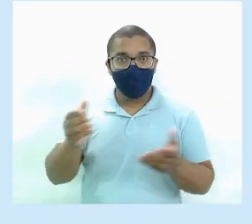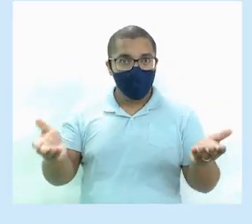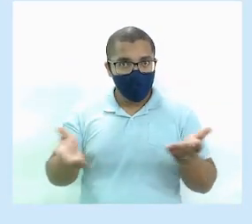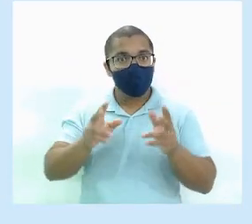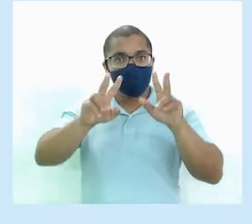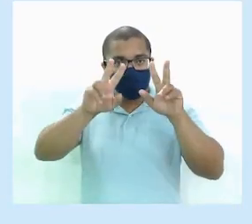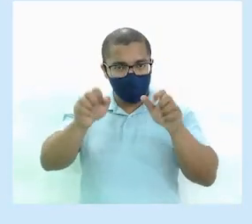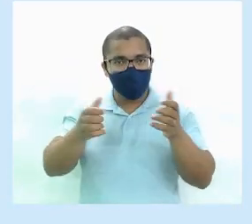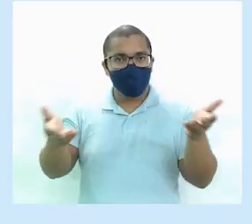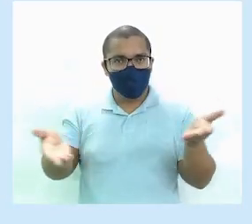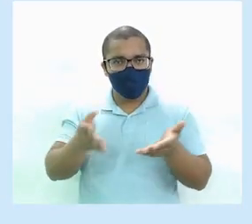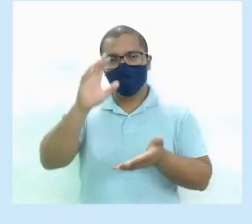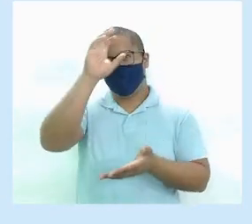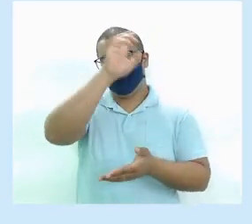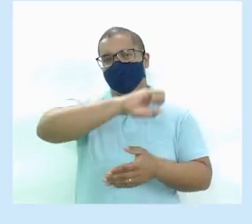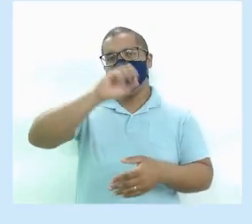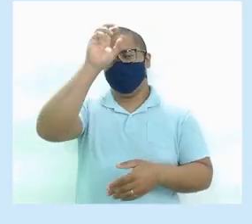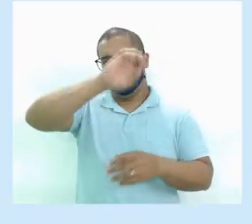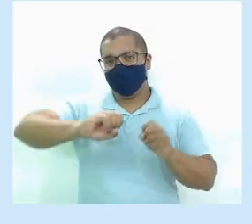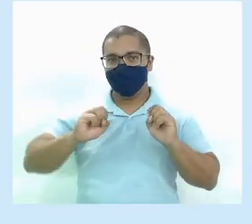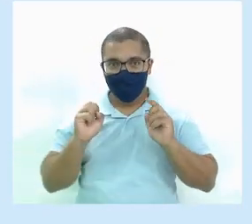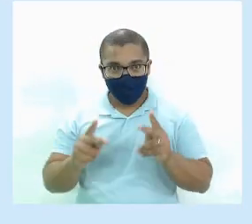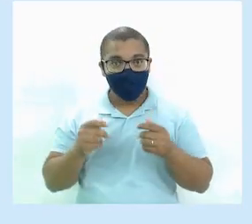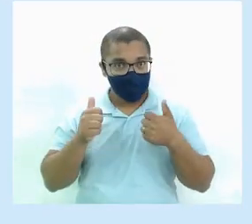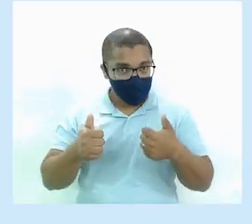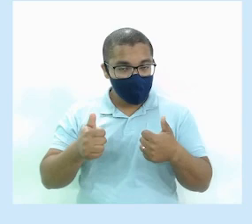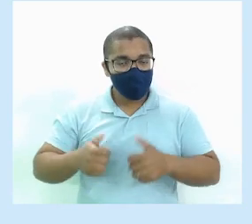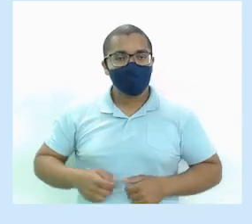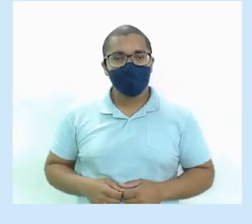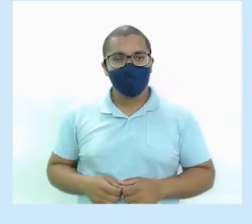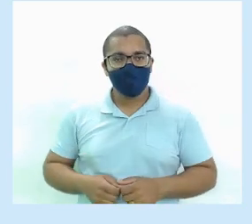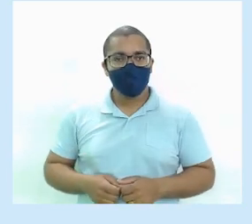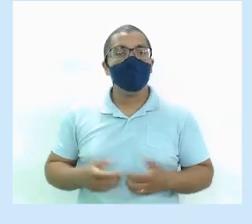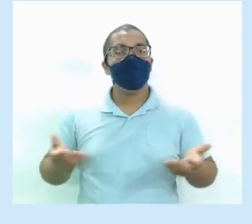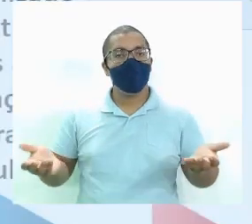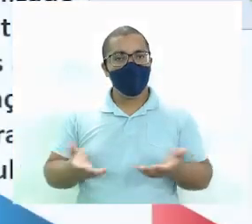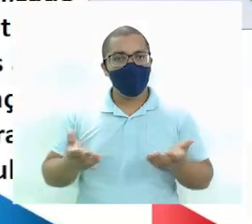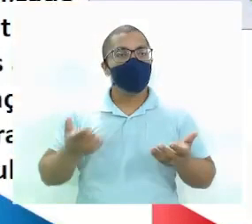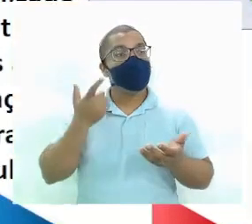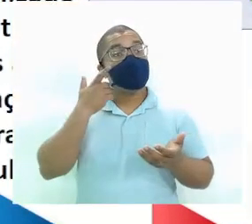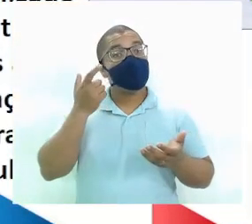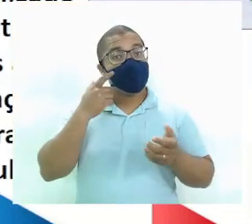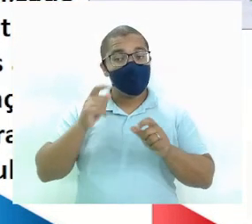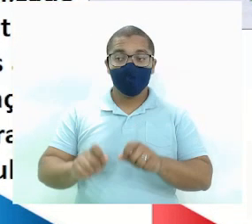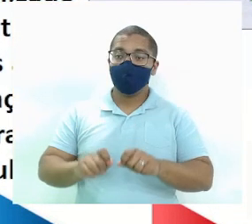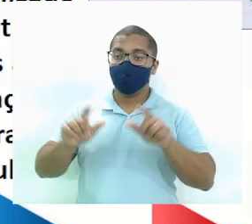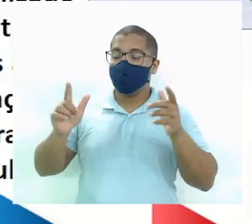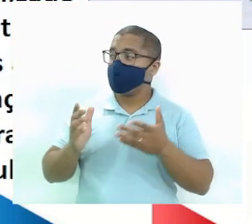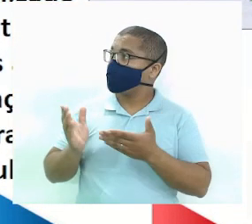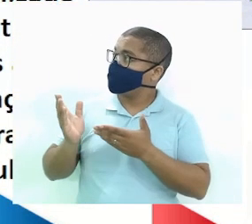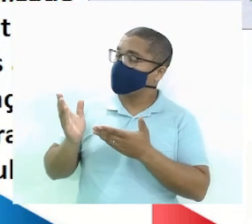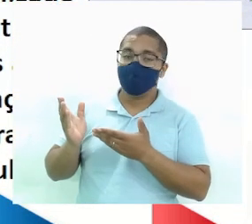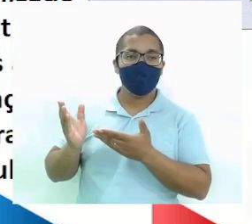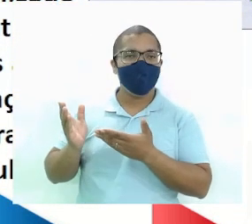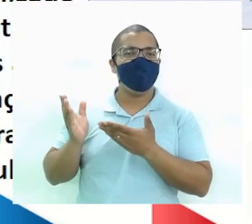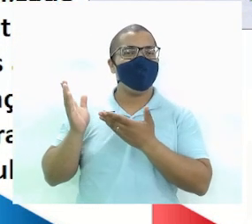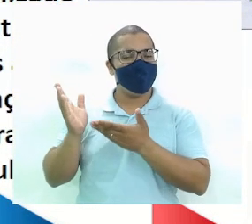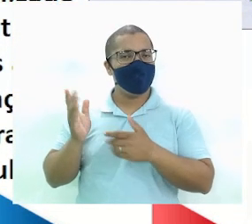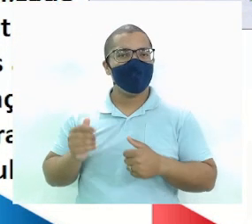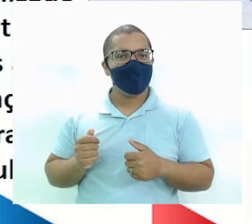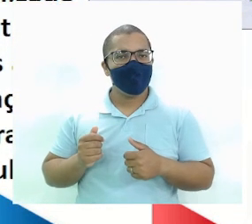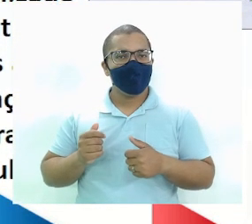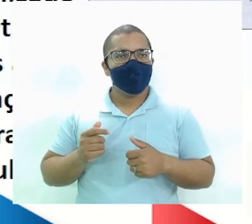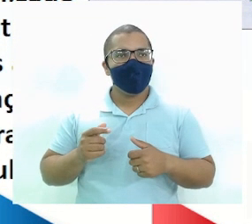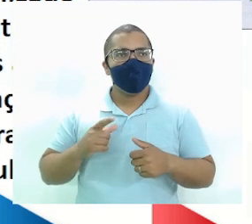próximos passos das nossas aulas, tá beleza? Vamos já contextualizar na tela de vocês? Contextualizando na